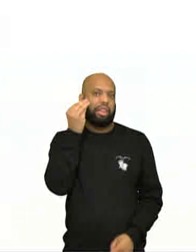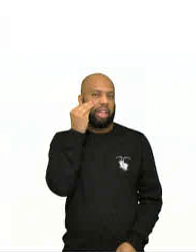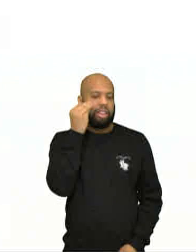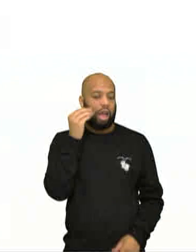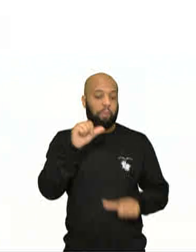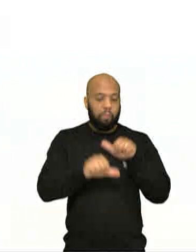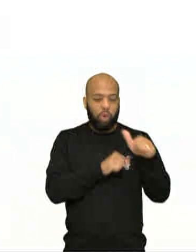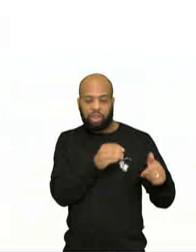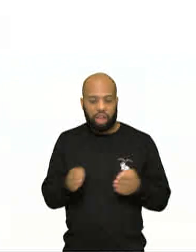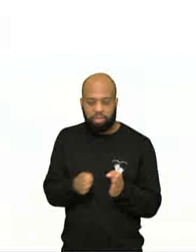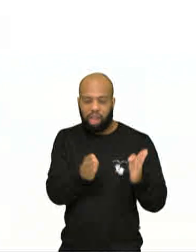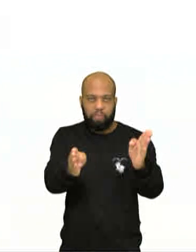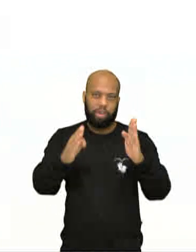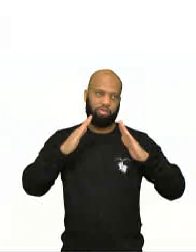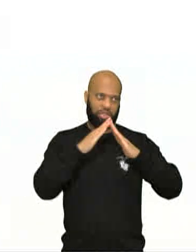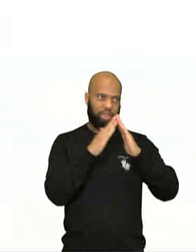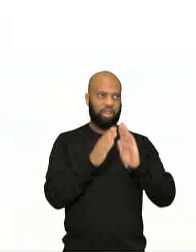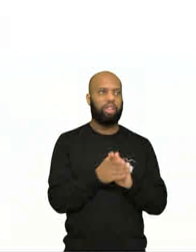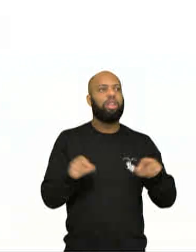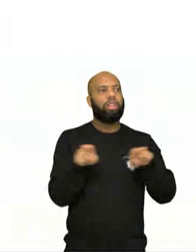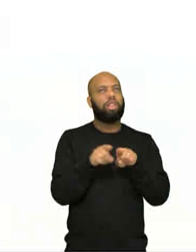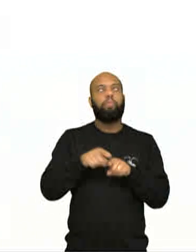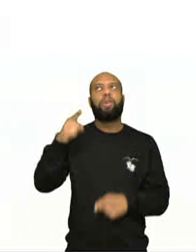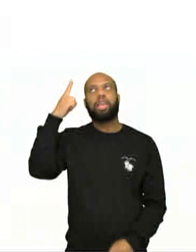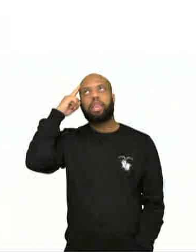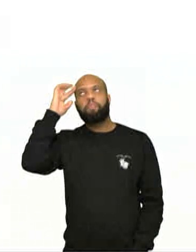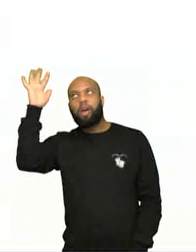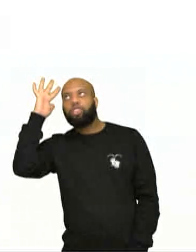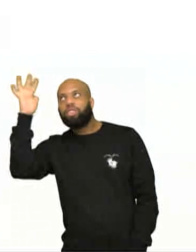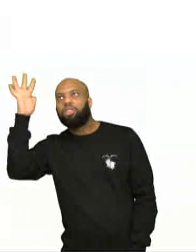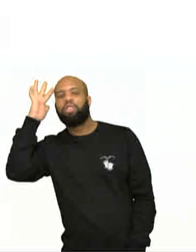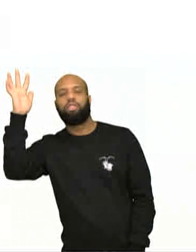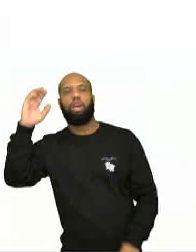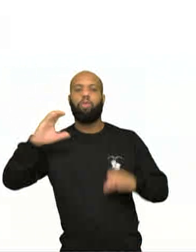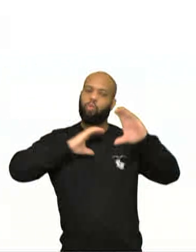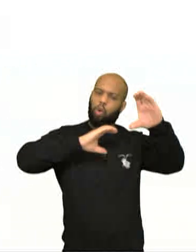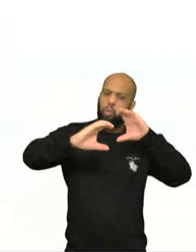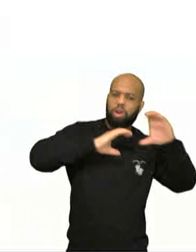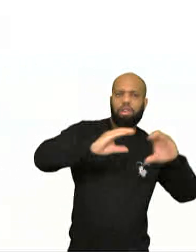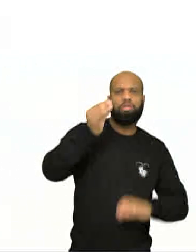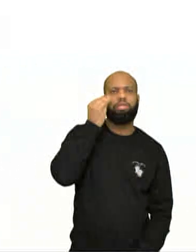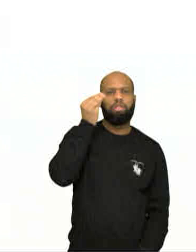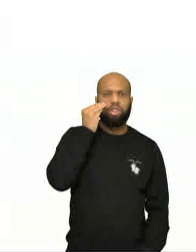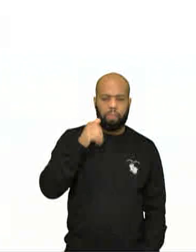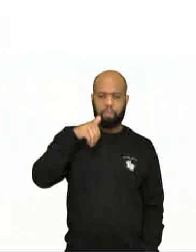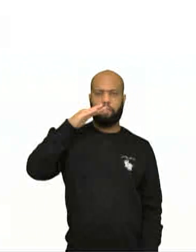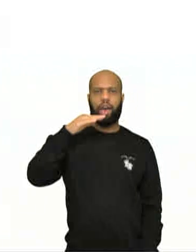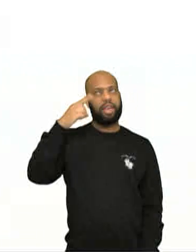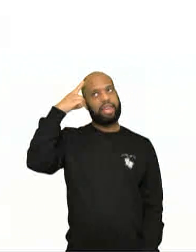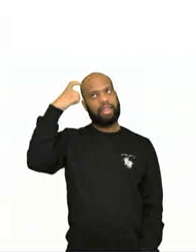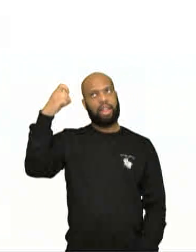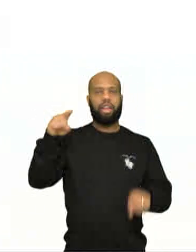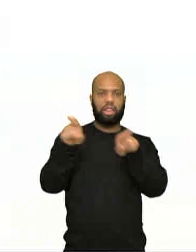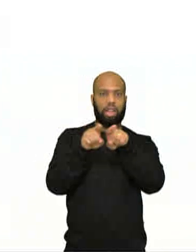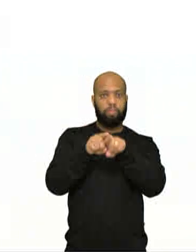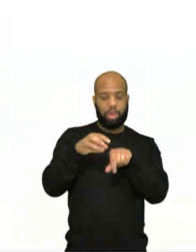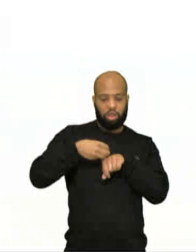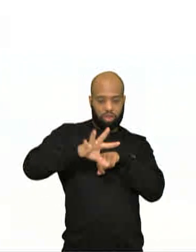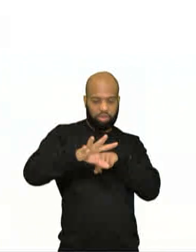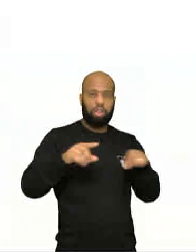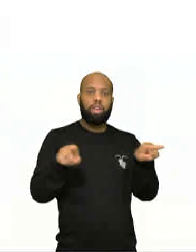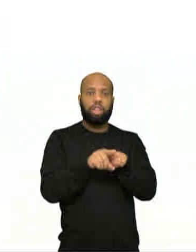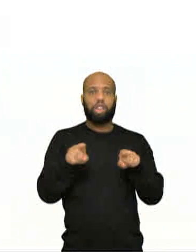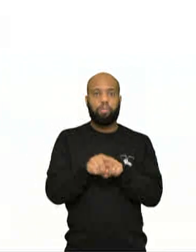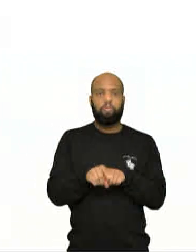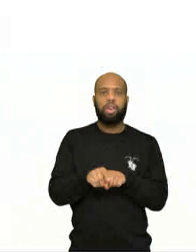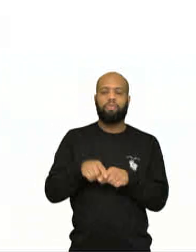caminho, põe tua imaginação à prova, ser mais comunicativo das tuas ideias e sugestões. Falar em